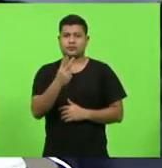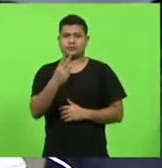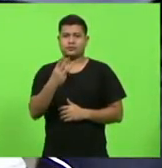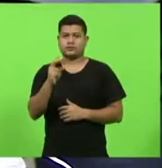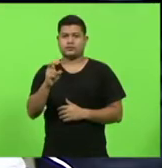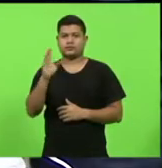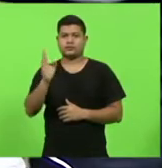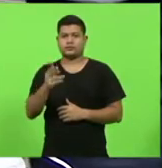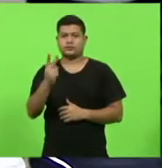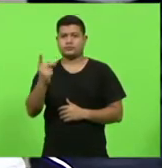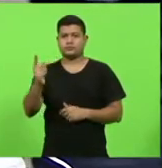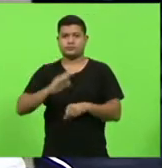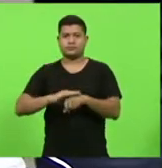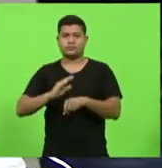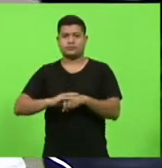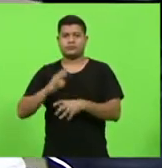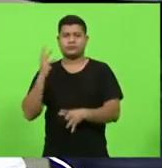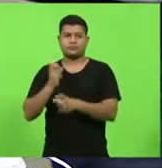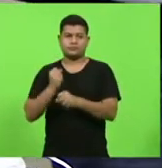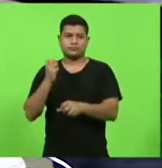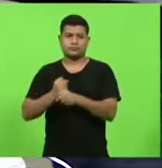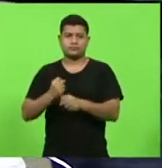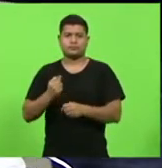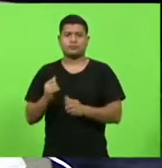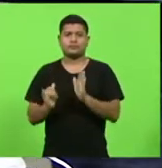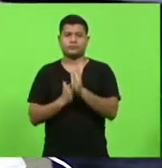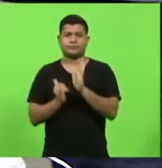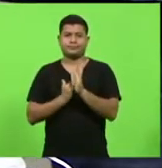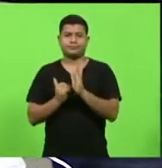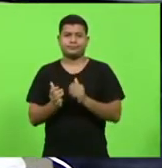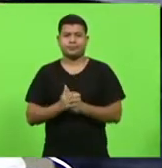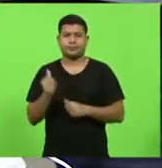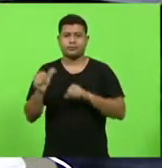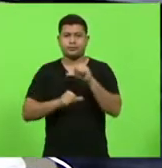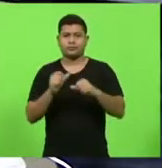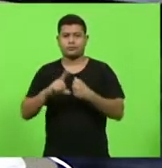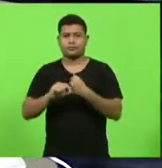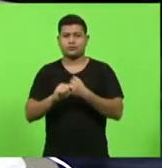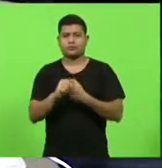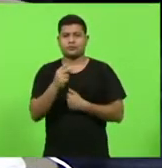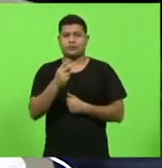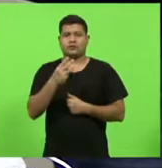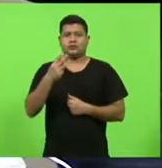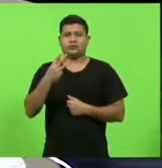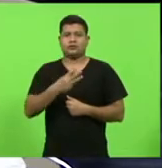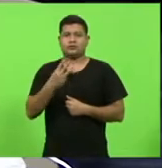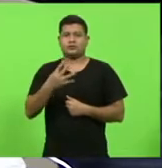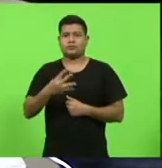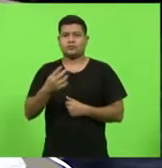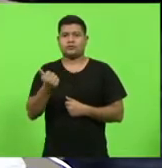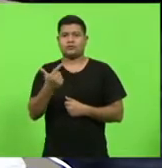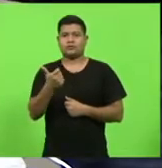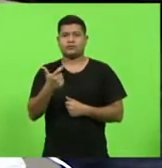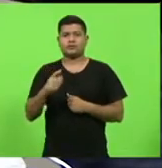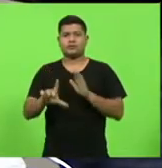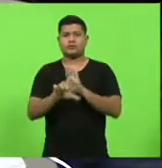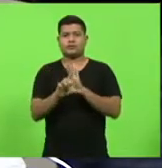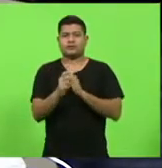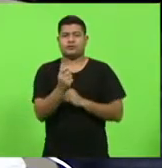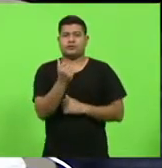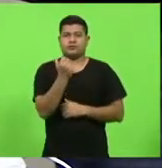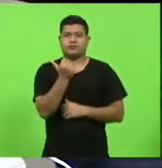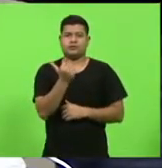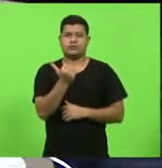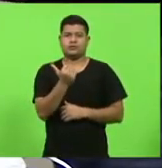235/2021, autor Comissão de Finanças e Tributação. Altera os artigos 3º, 4º e 12 da Lei número 18.007 de